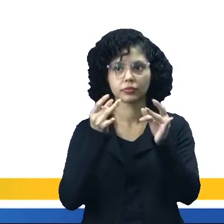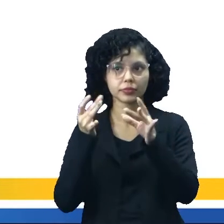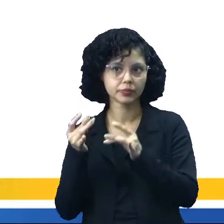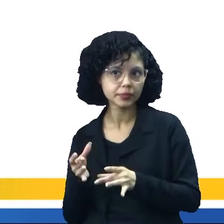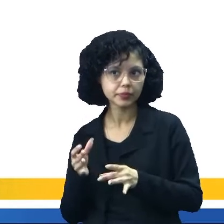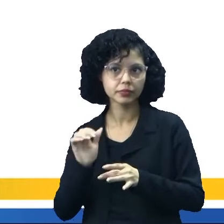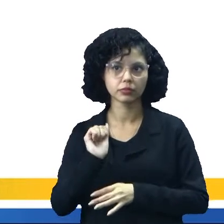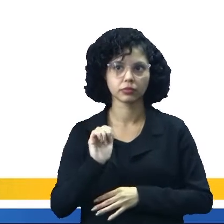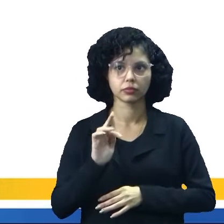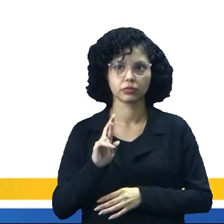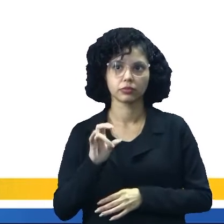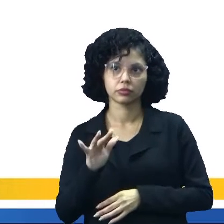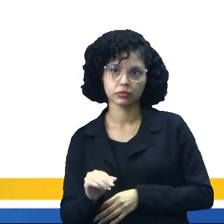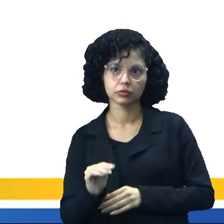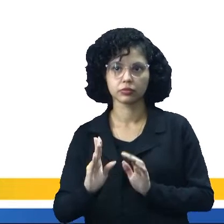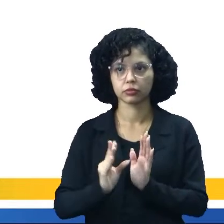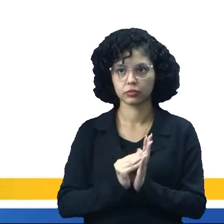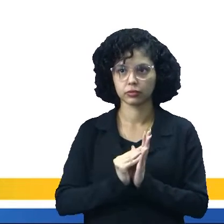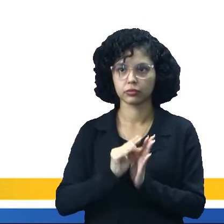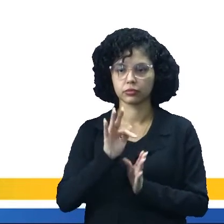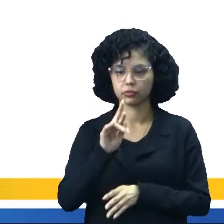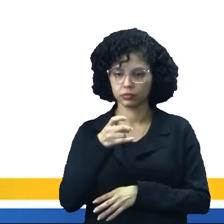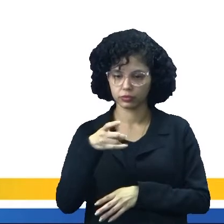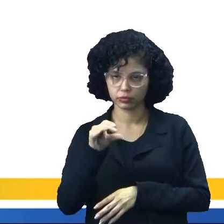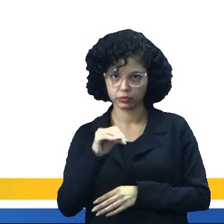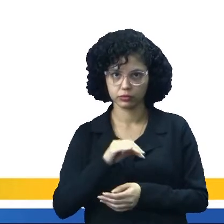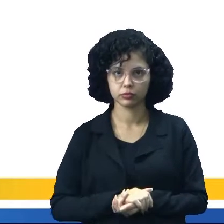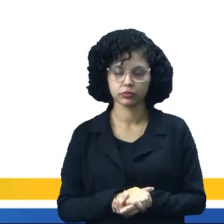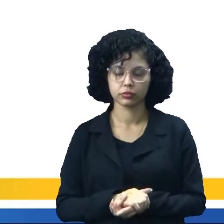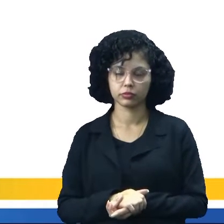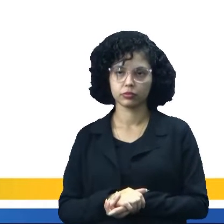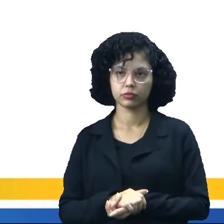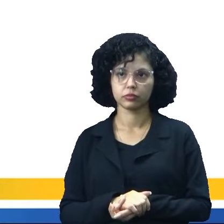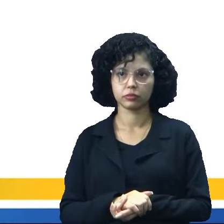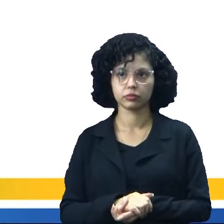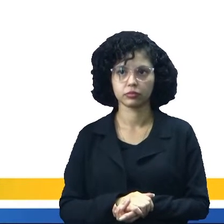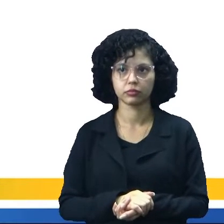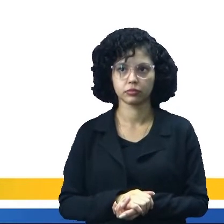comerciantes ambulantes ou fixos, né?